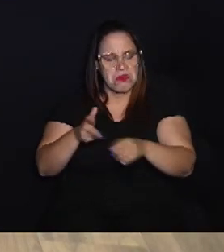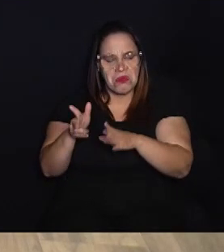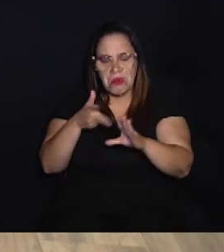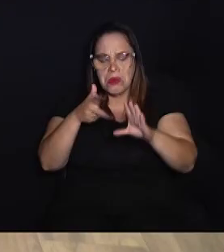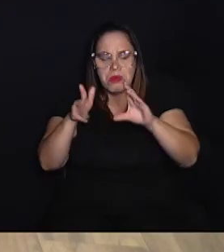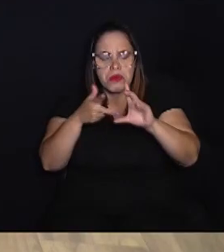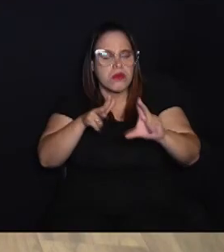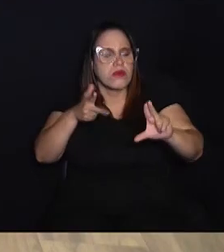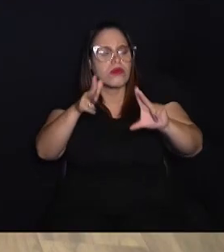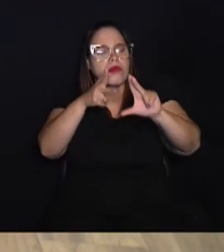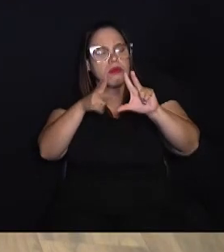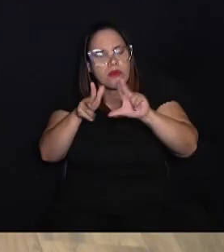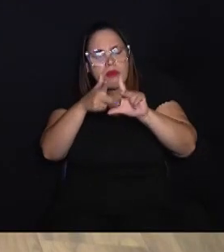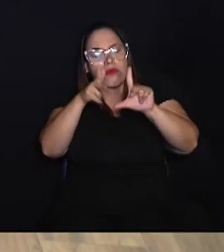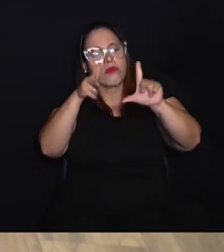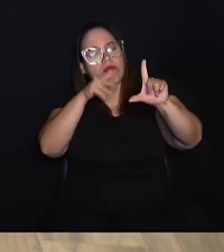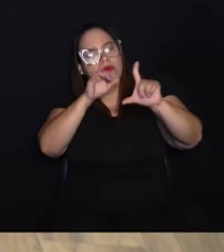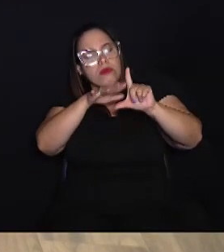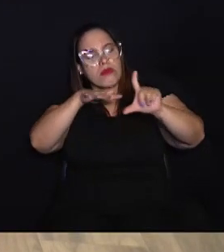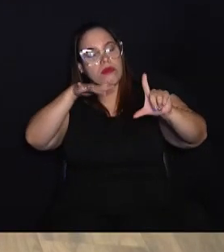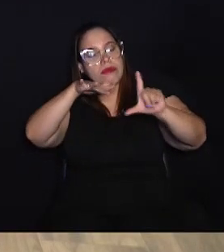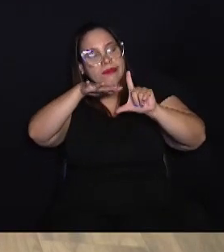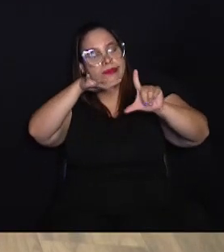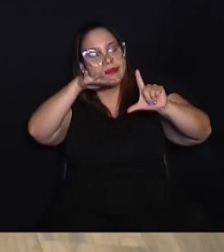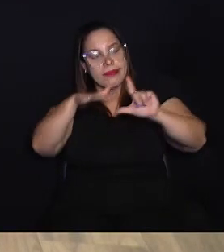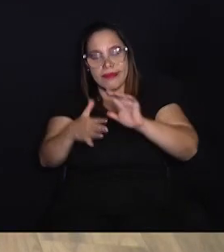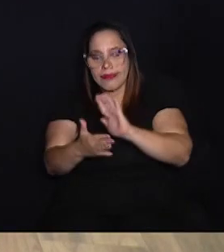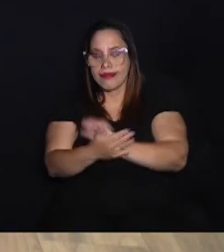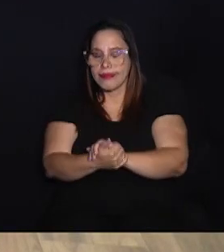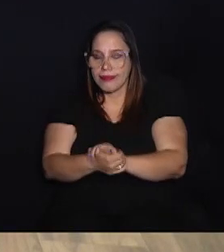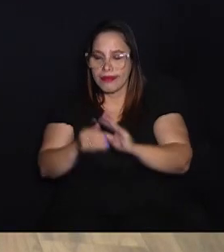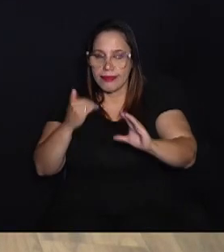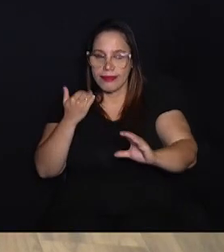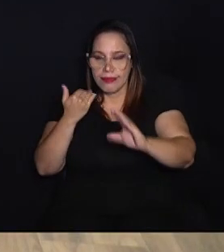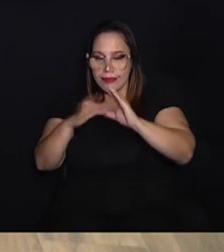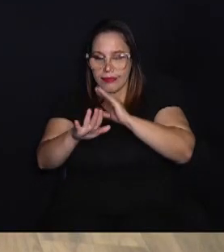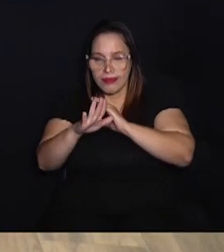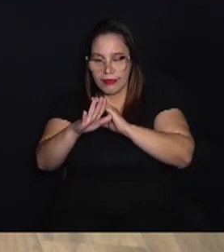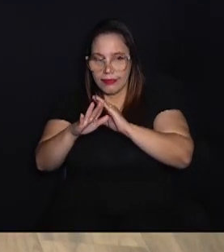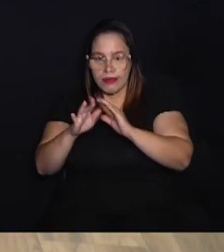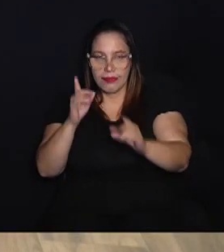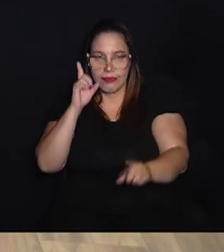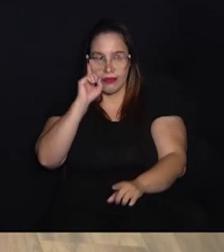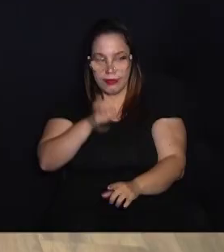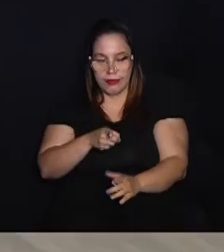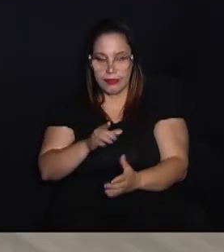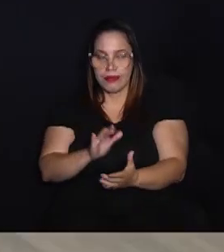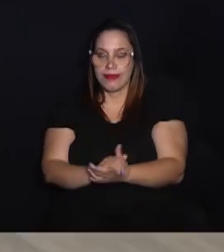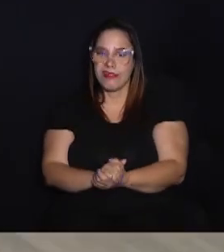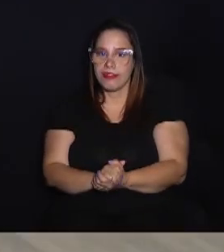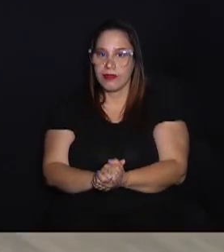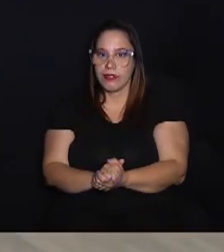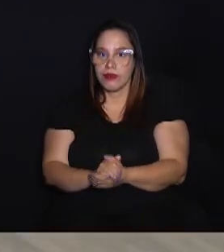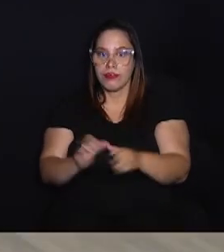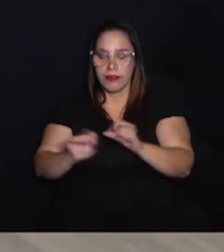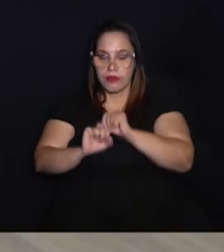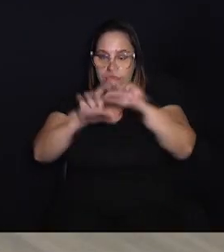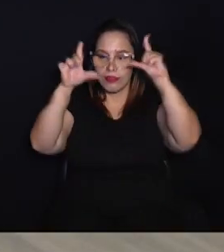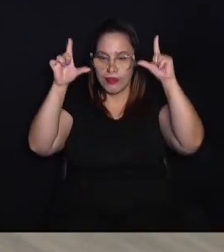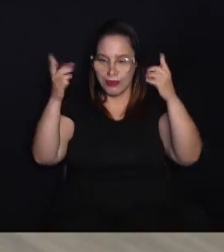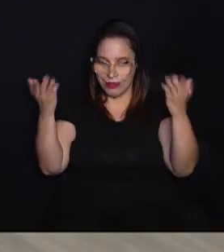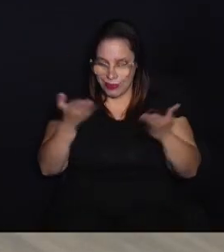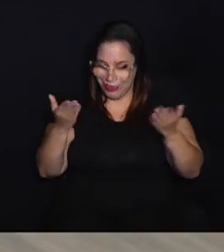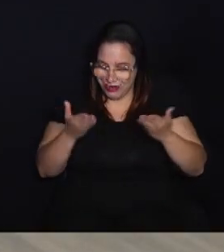seu celular para o QR Code que aparece aí no seu vídeo e aí você entra em contato direto com a gente. Confira os destaques